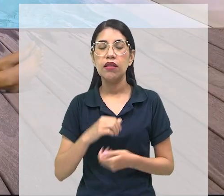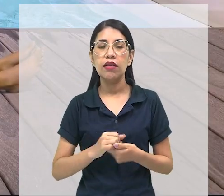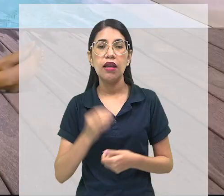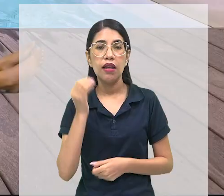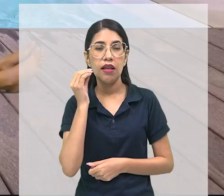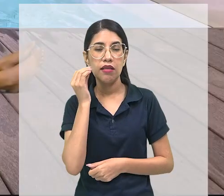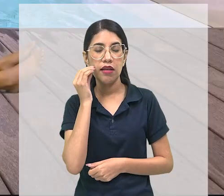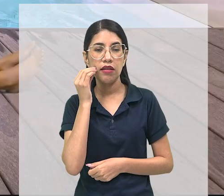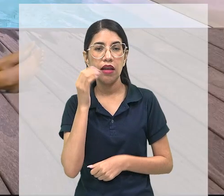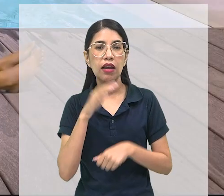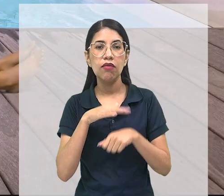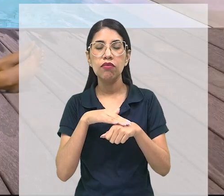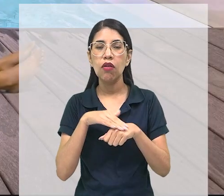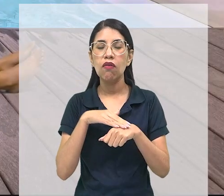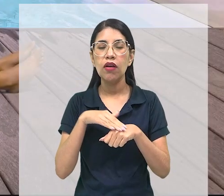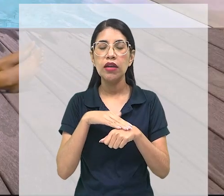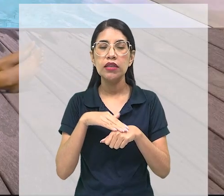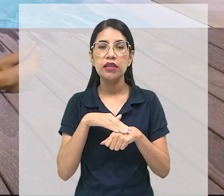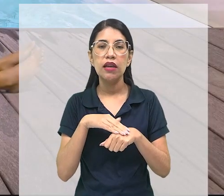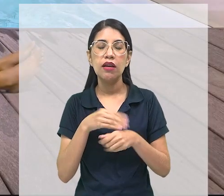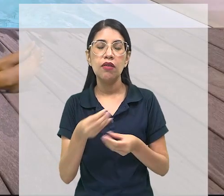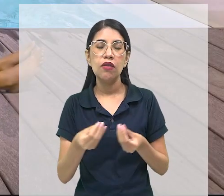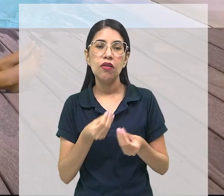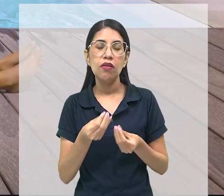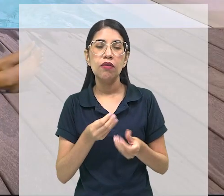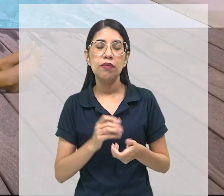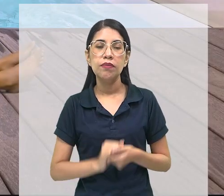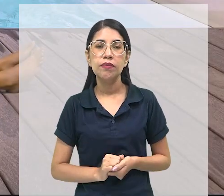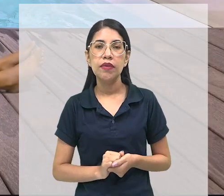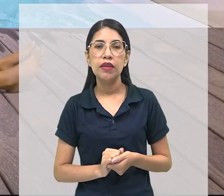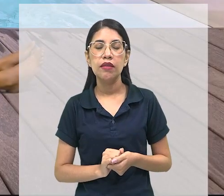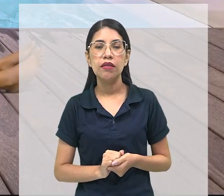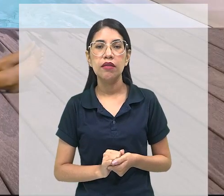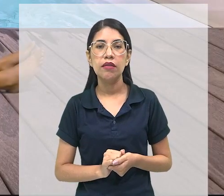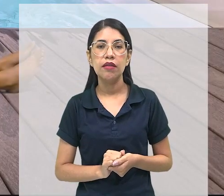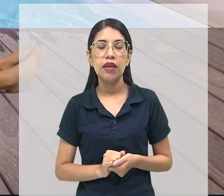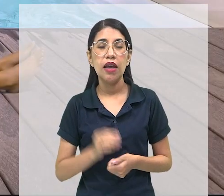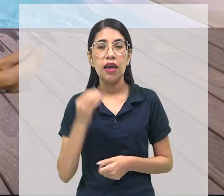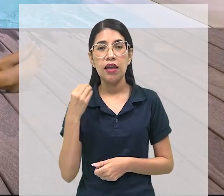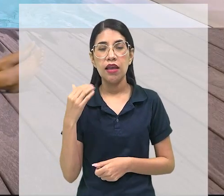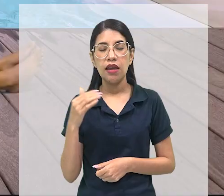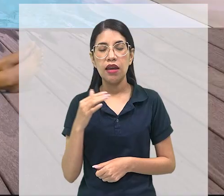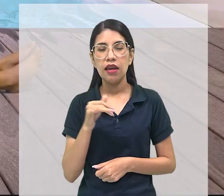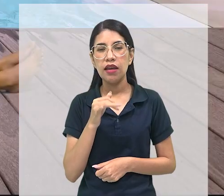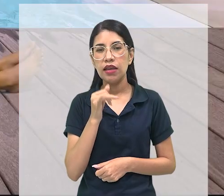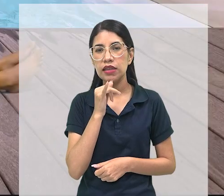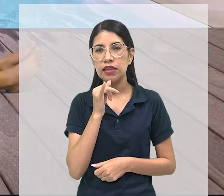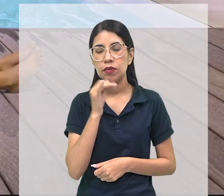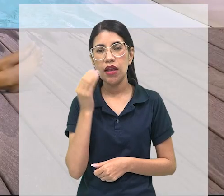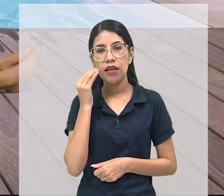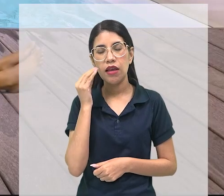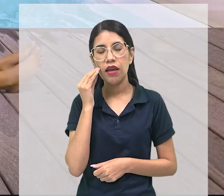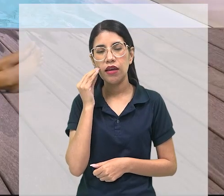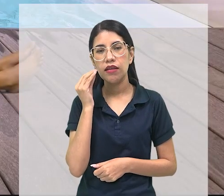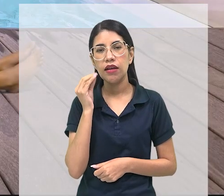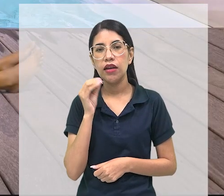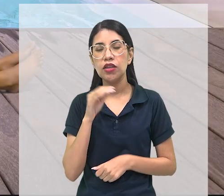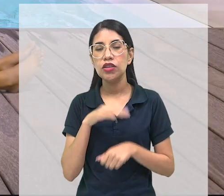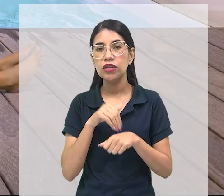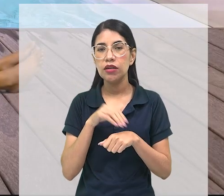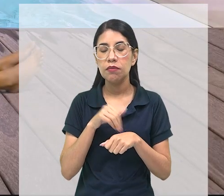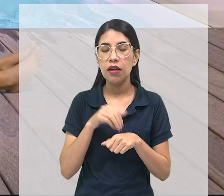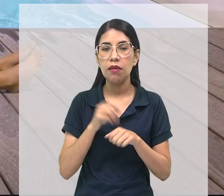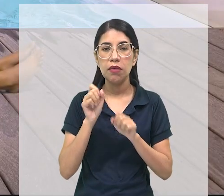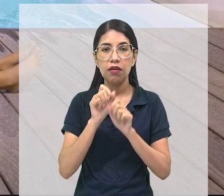com a vítima, fazer uns sinais para ver se ela acorda, se ela estiver inconsciente ou se pelo menos ela